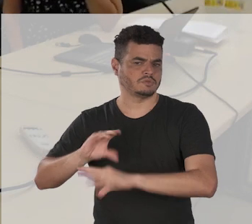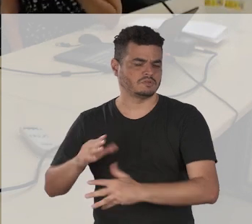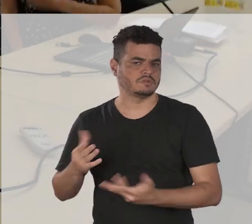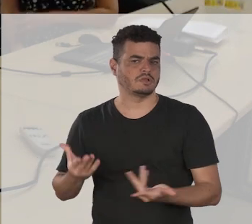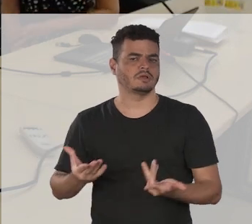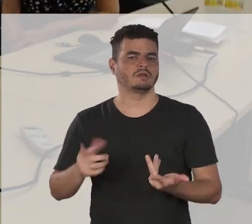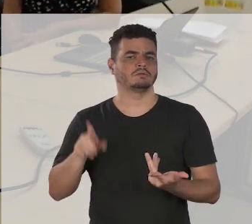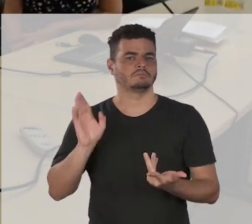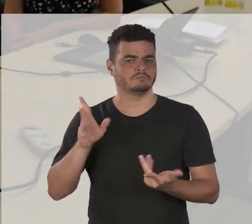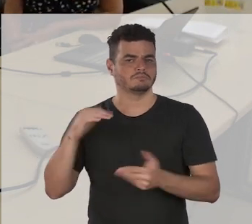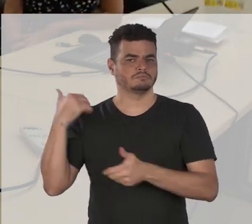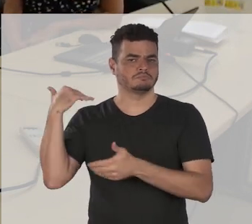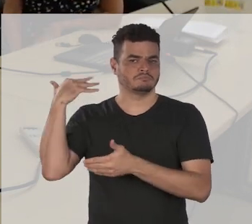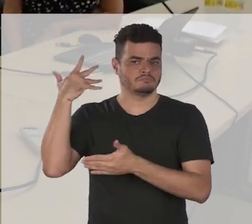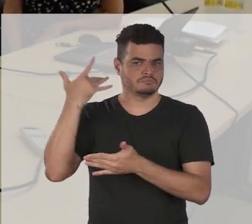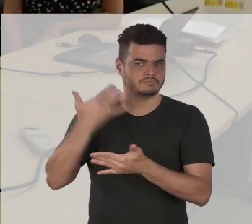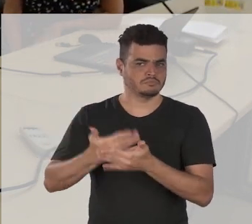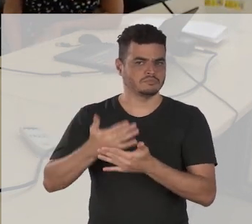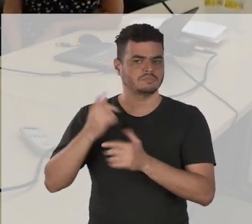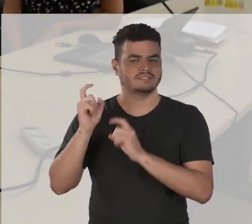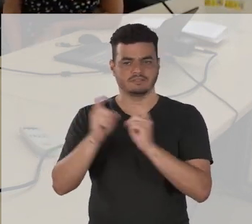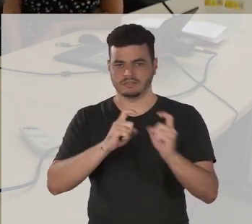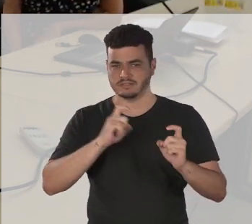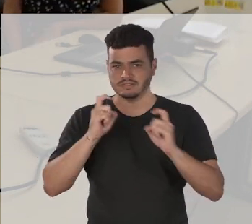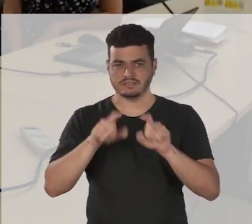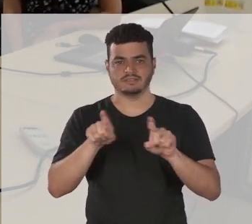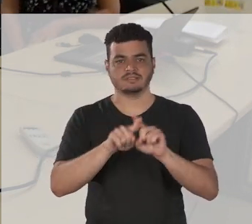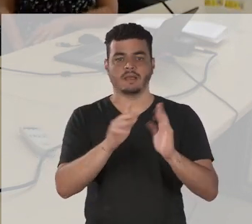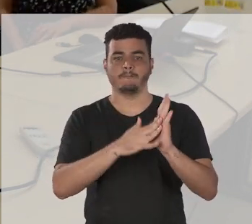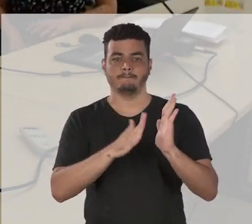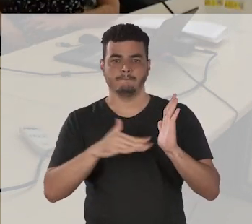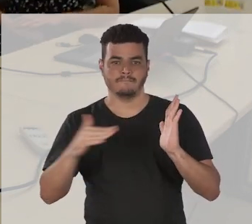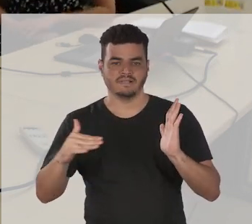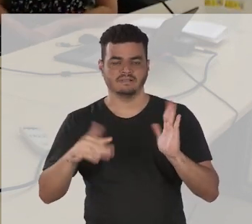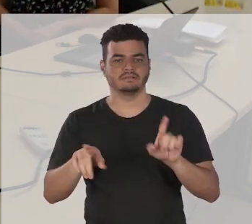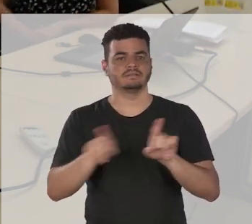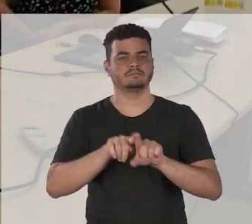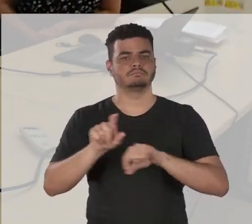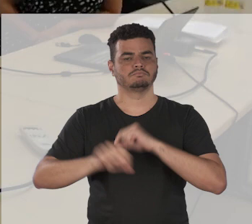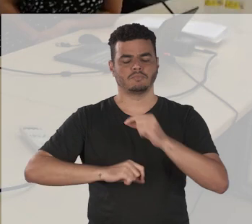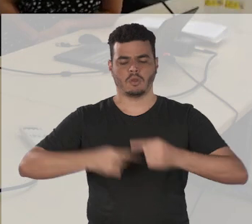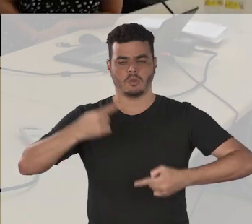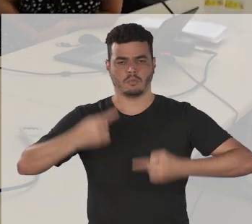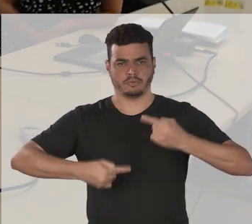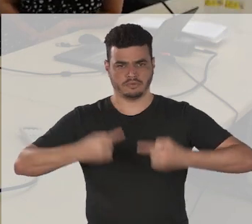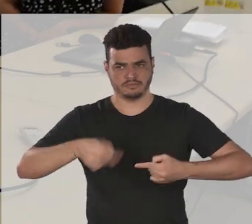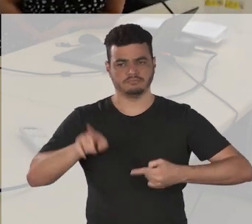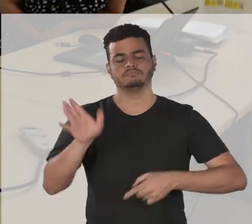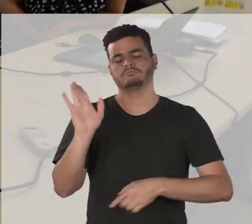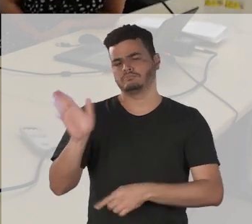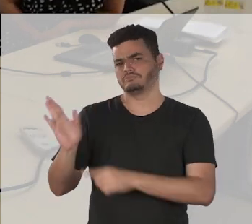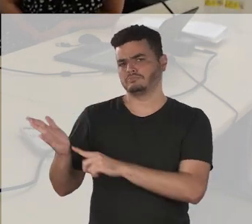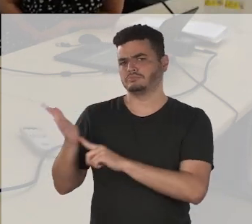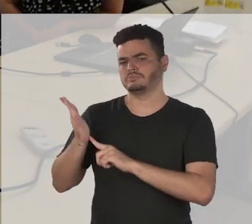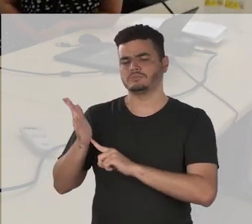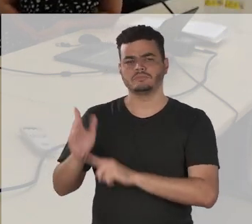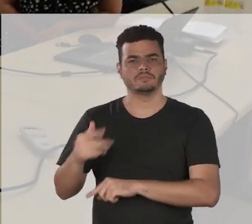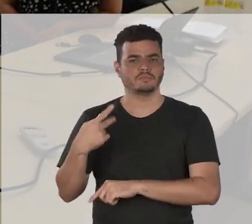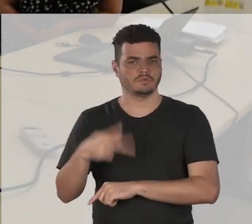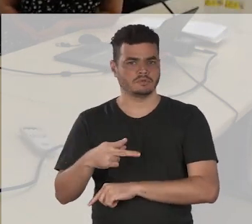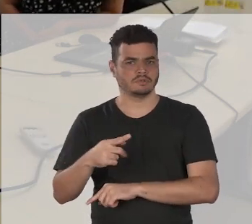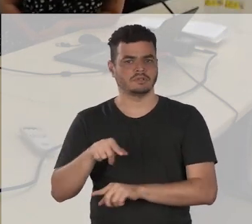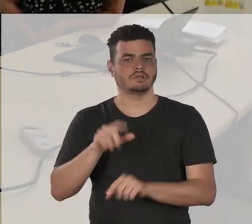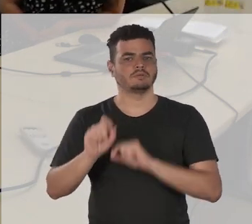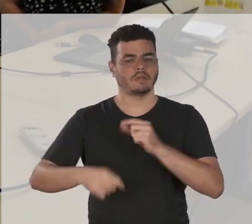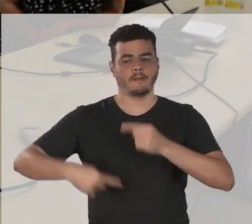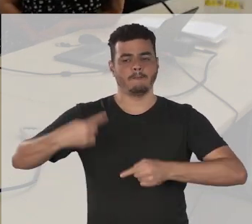tempo, a própria dimensão estética e a política, né, que você nos trouxe aqui de cancelamento.